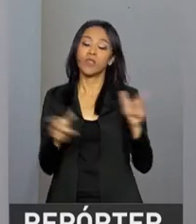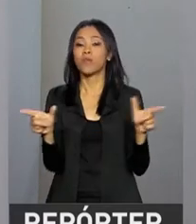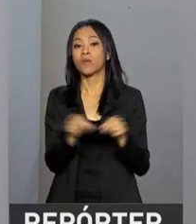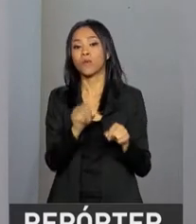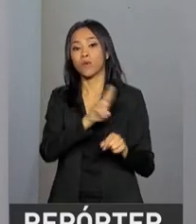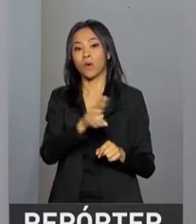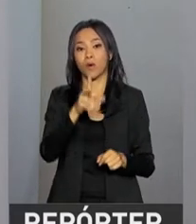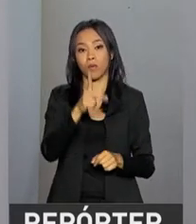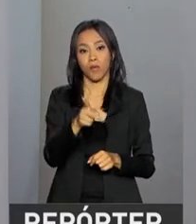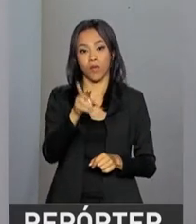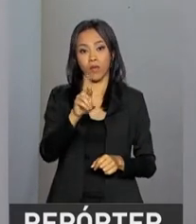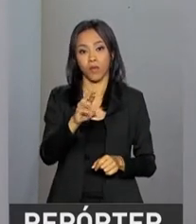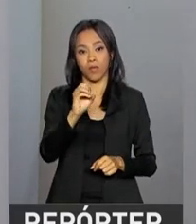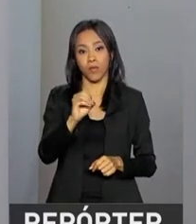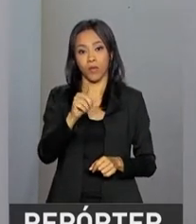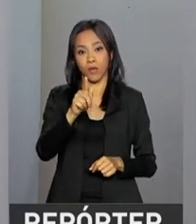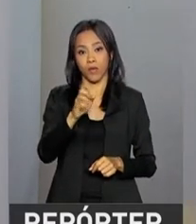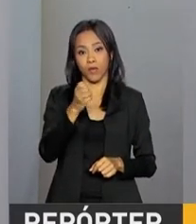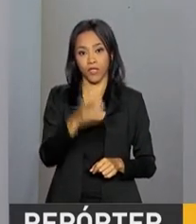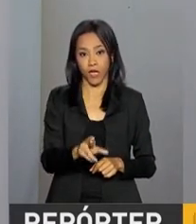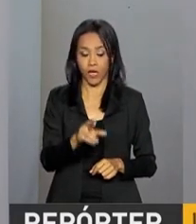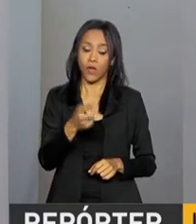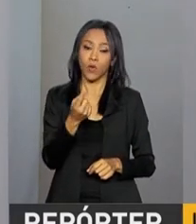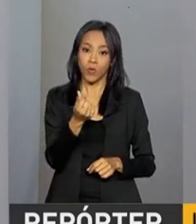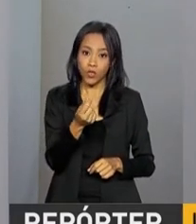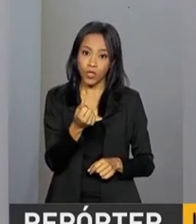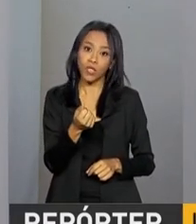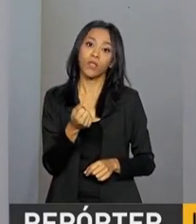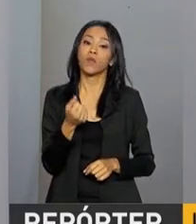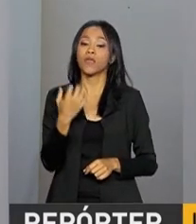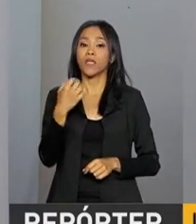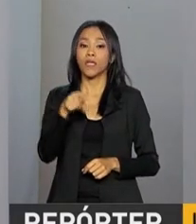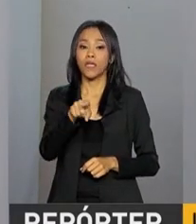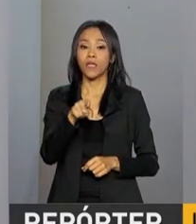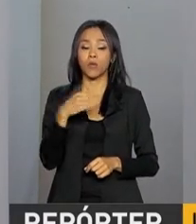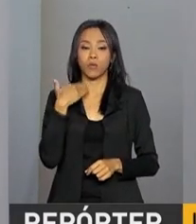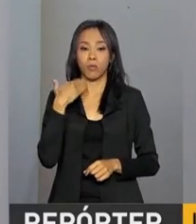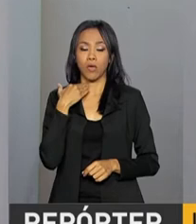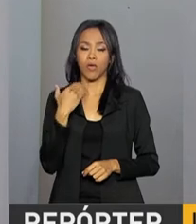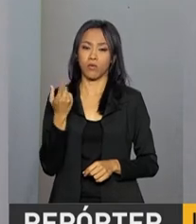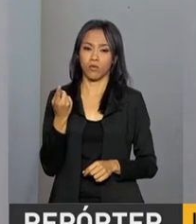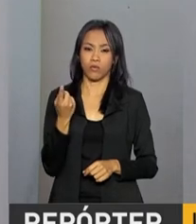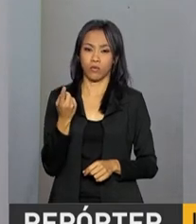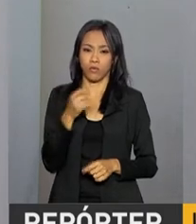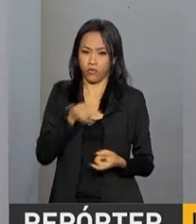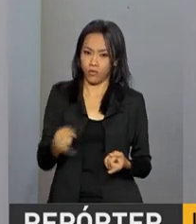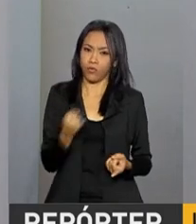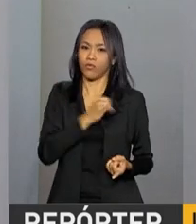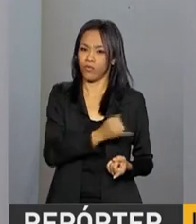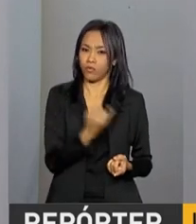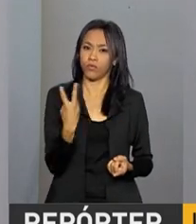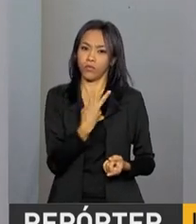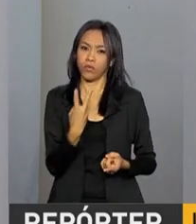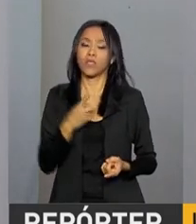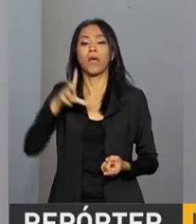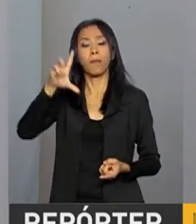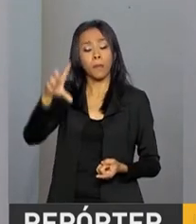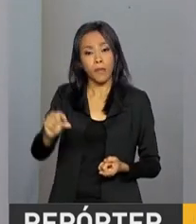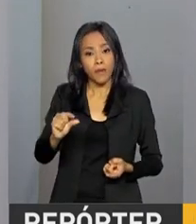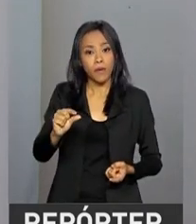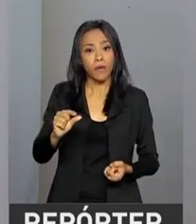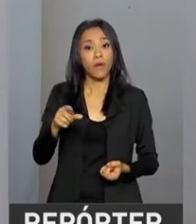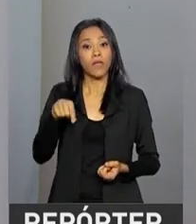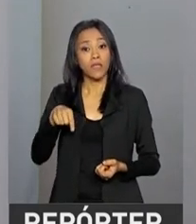custo de captação dos recursos pelos bancos aplicadores ele é menor então esse recurso e